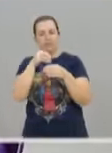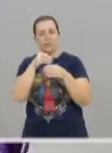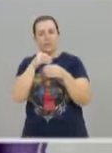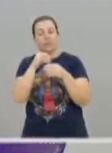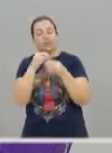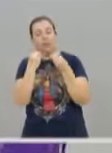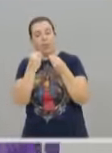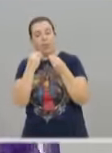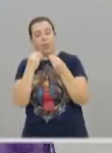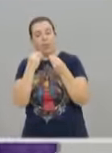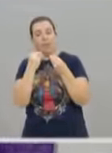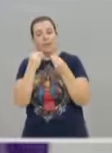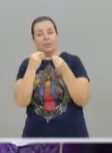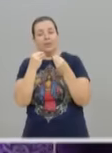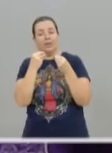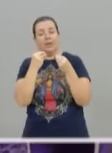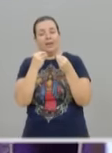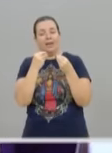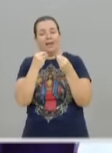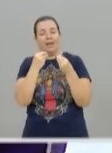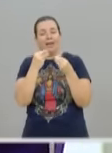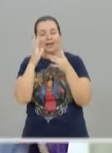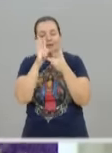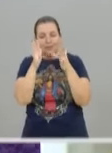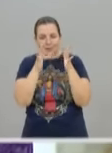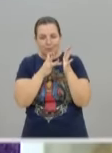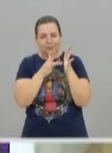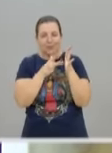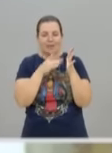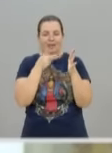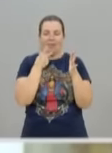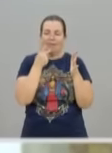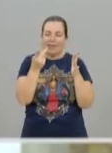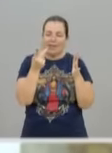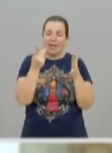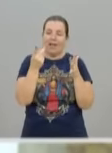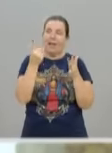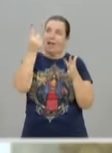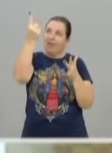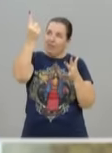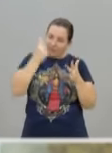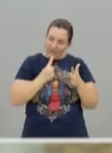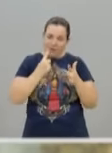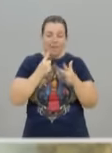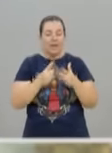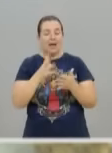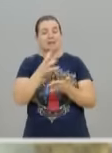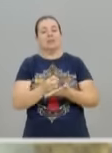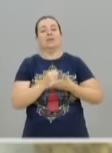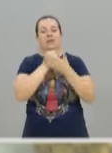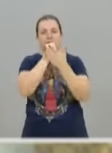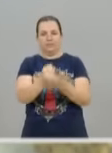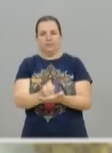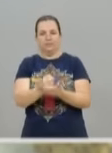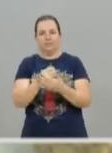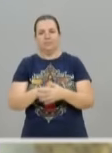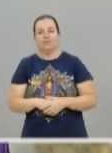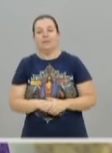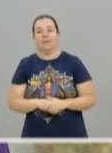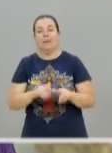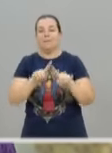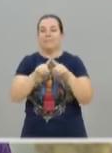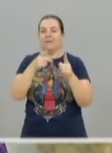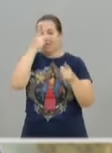vim eu vim para salvar as pessoas que não aceitando a mensagem de Jesus se autoc